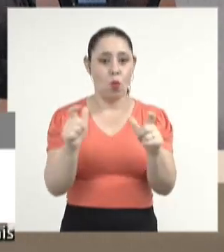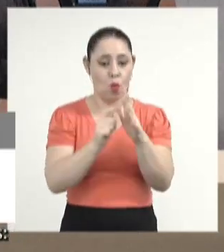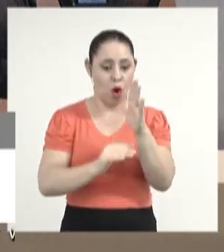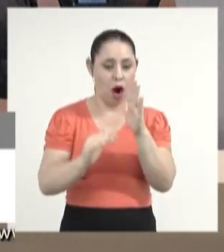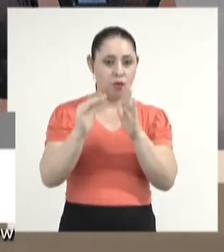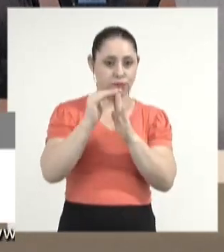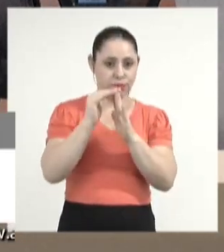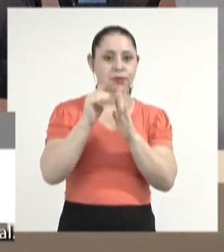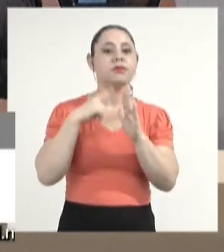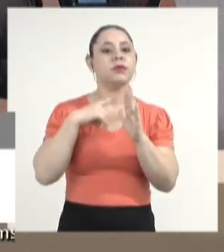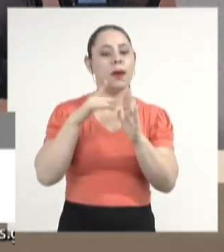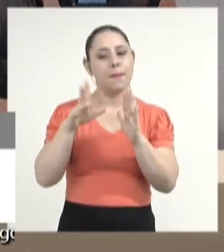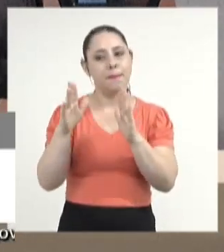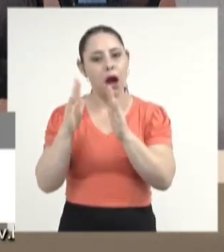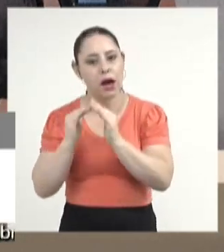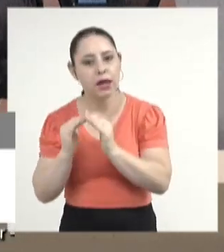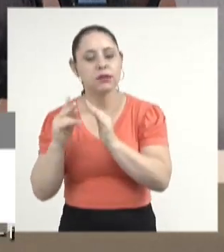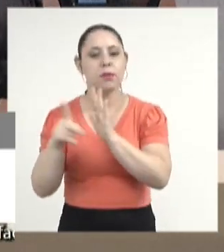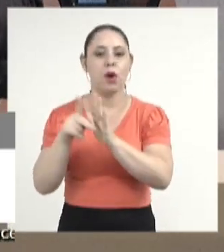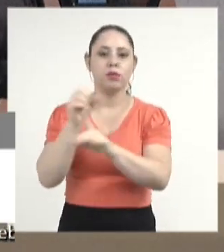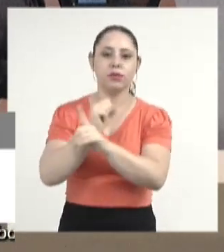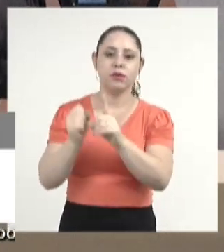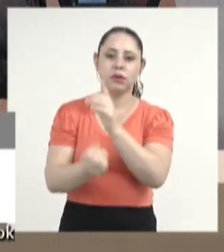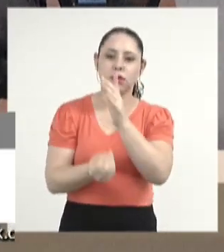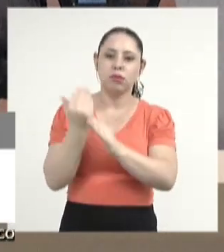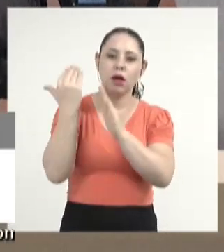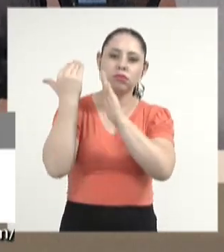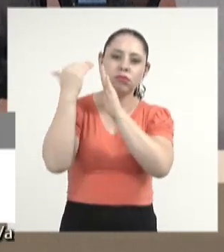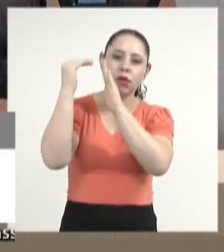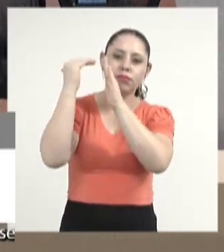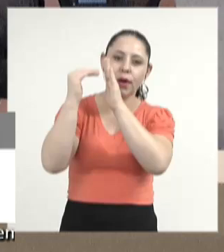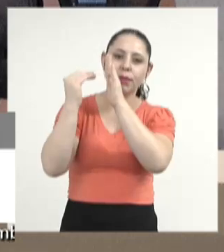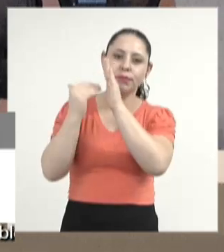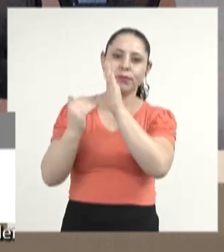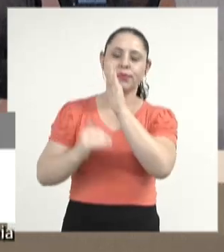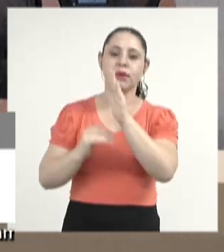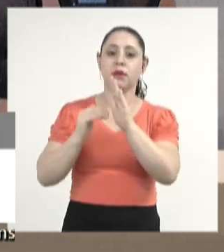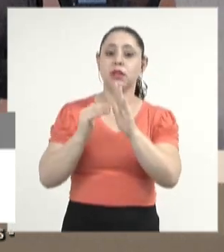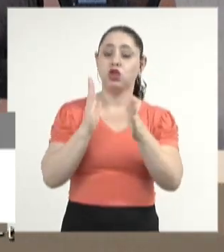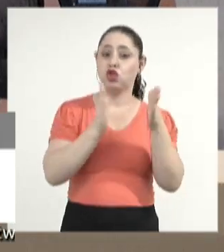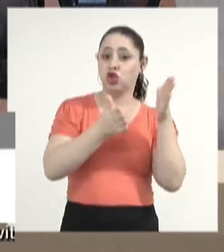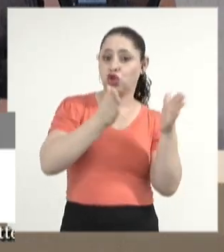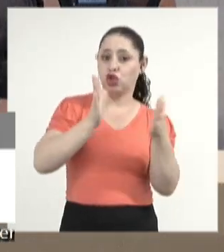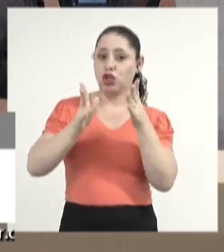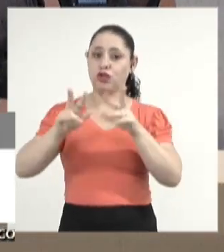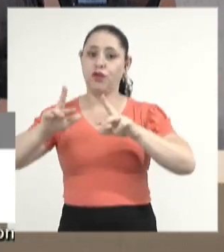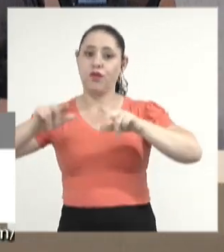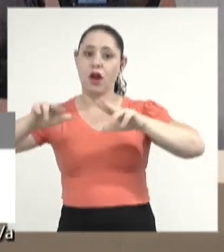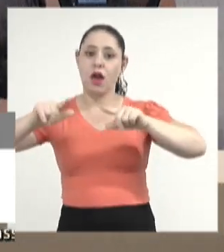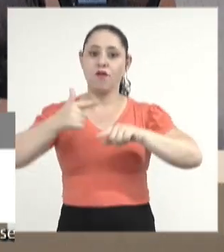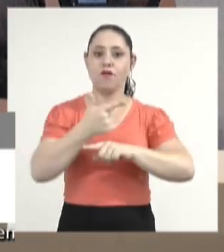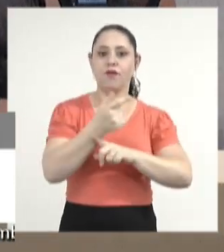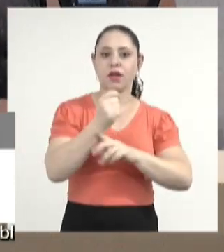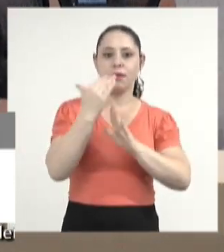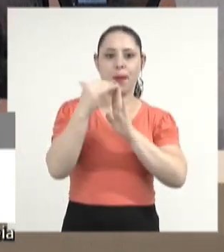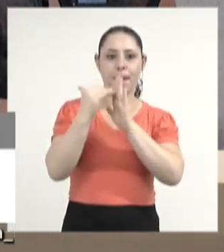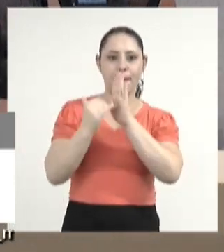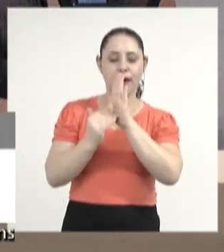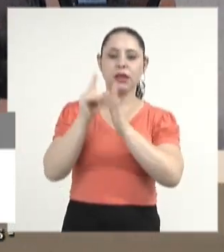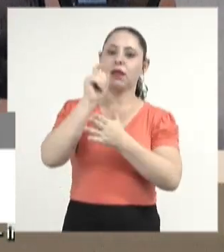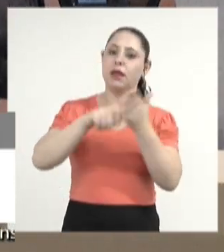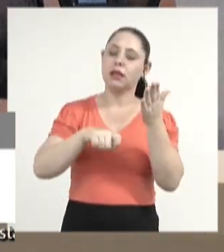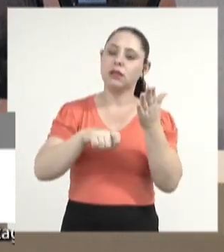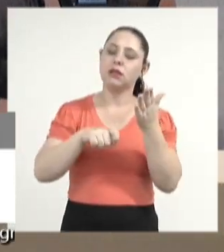de imóveis de programas sociais. Ele cria um escalonamento de mais de 20 faixas de cobrança para imóveis e também